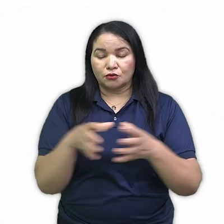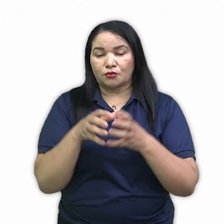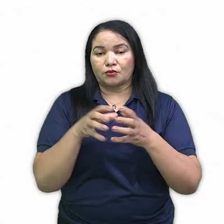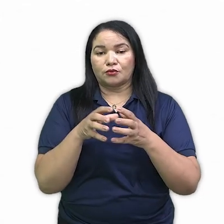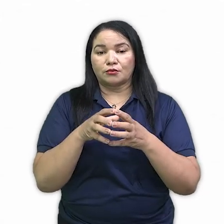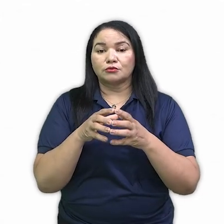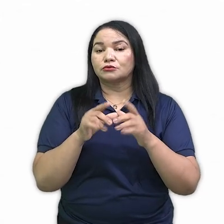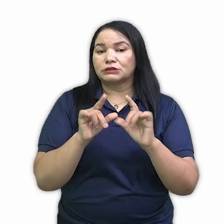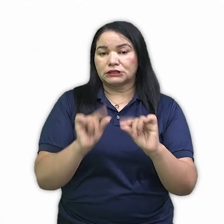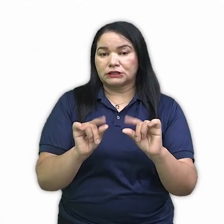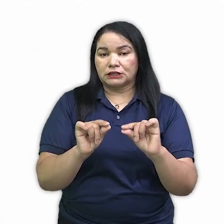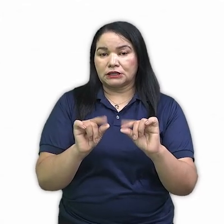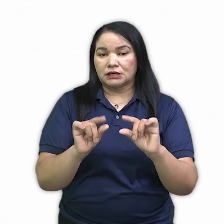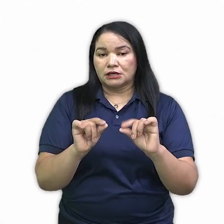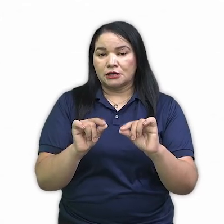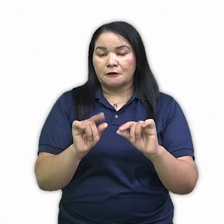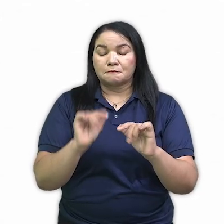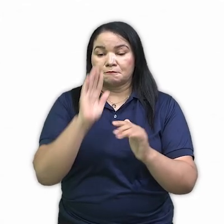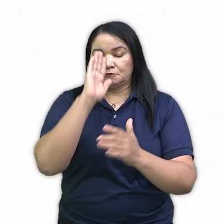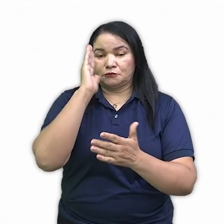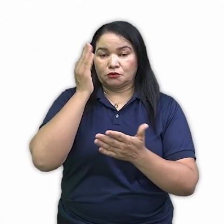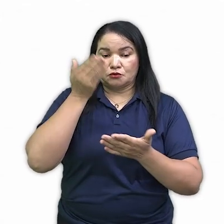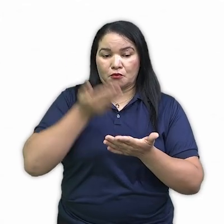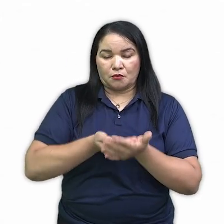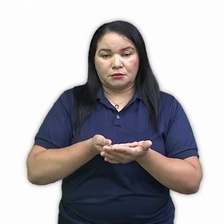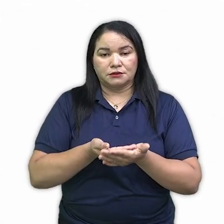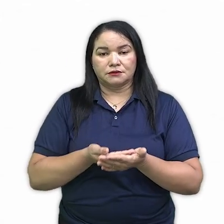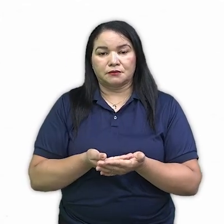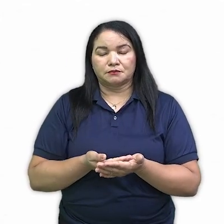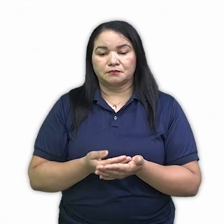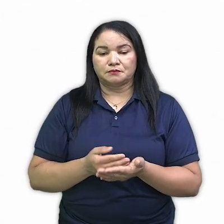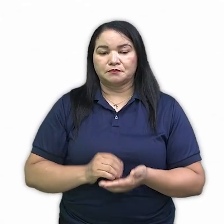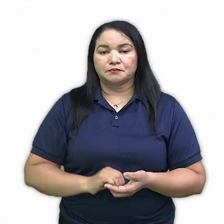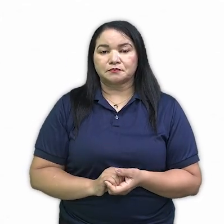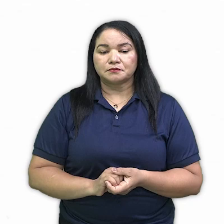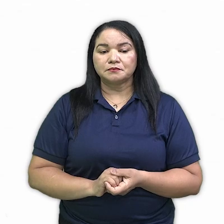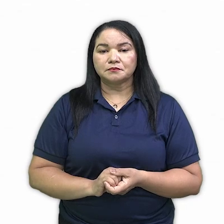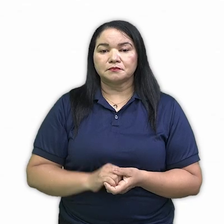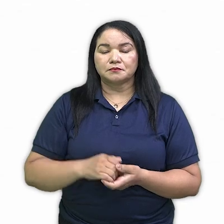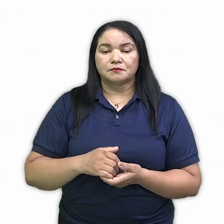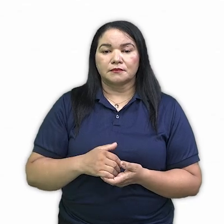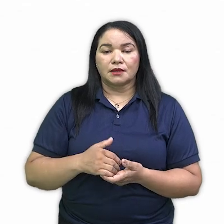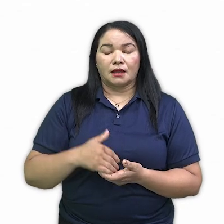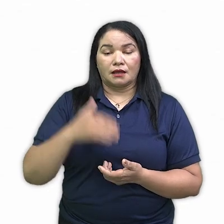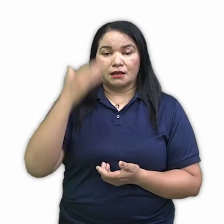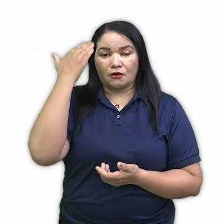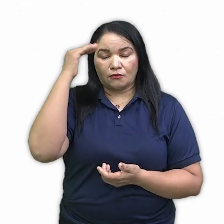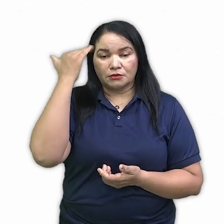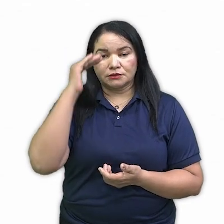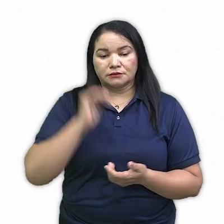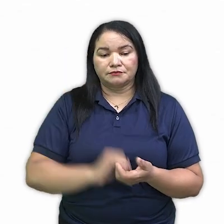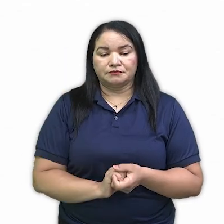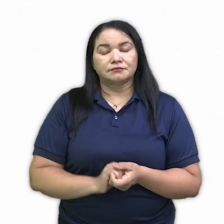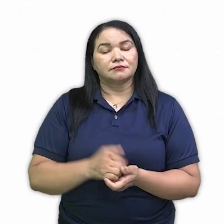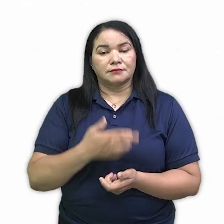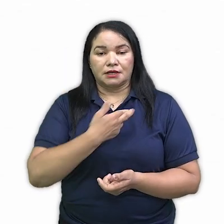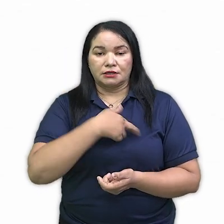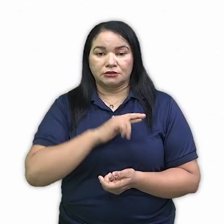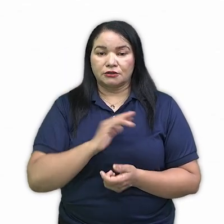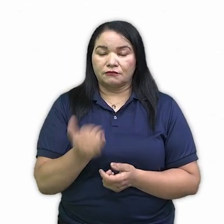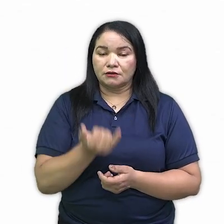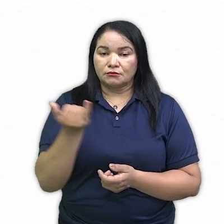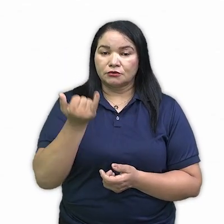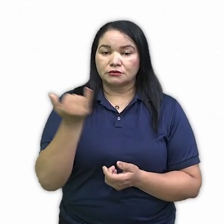também comunitária de quê? De autocompreensão. Olha só, eu estou desempenhando, a religião desempenha esse papel,